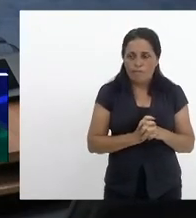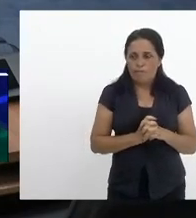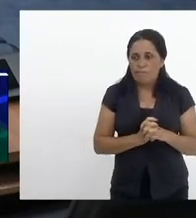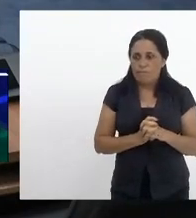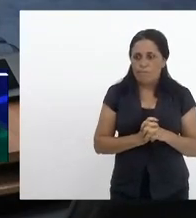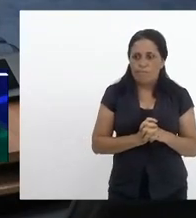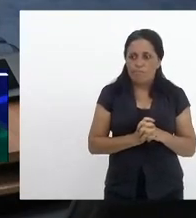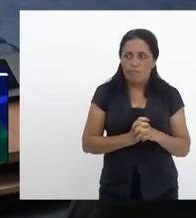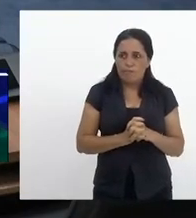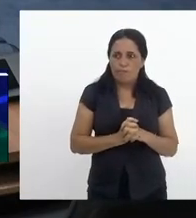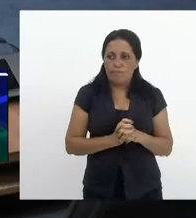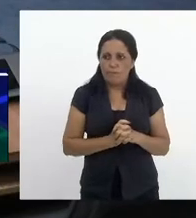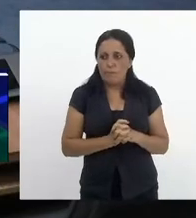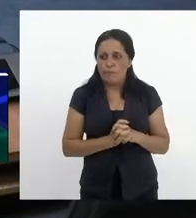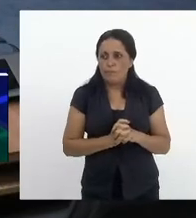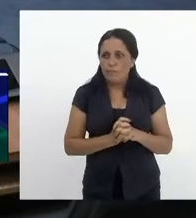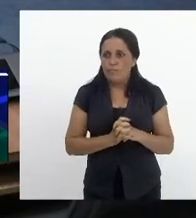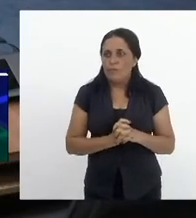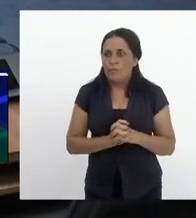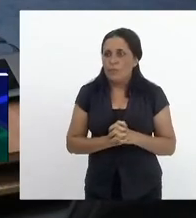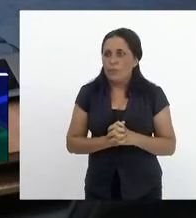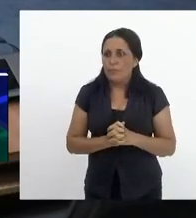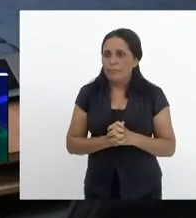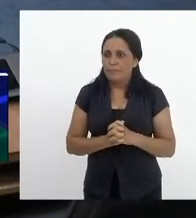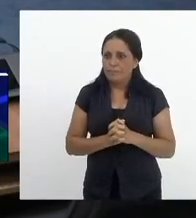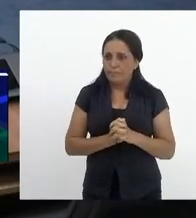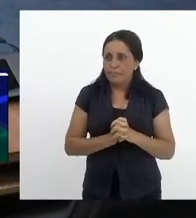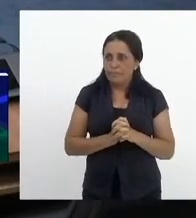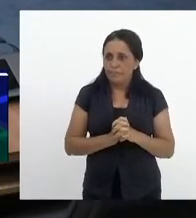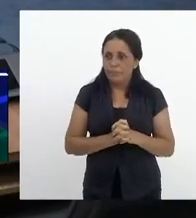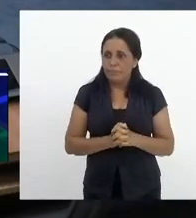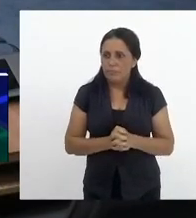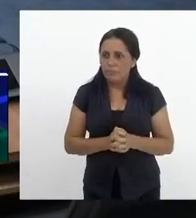Mas é um projeto que merece discussão, que é um bom projeto.